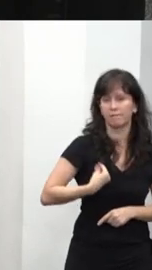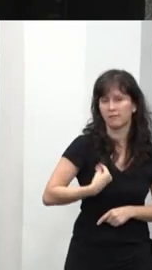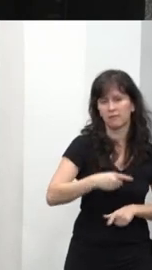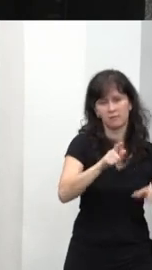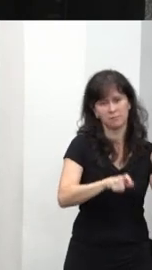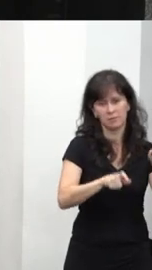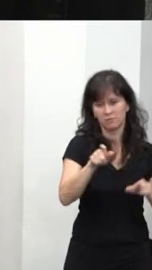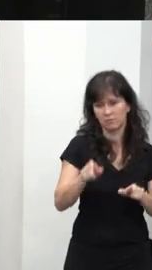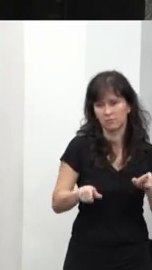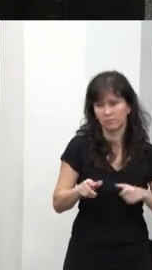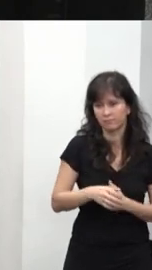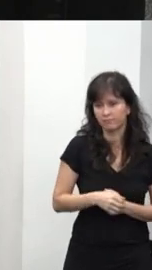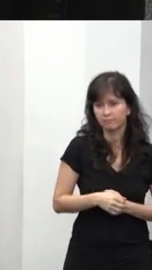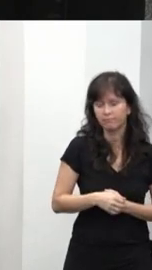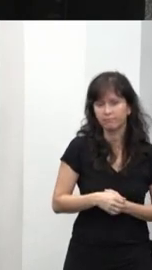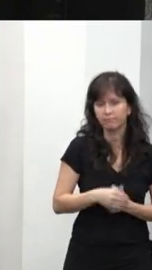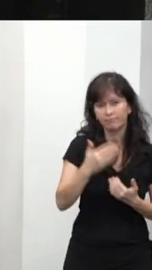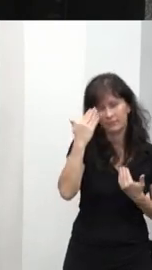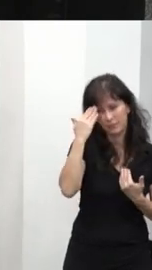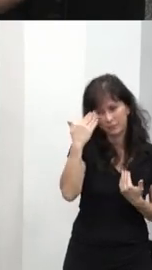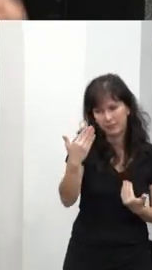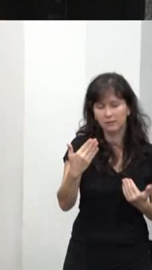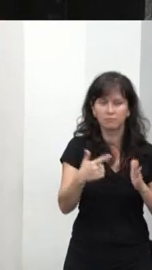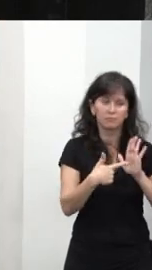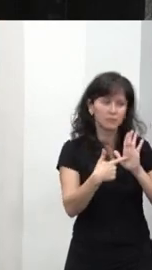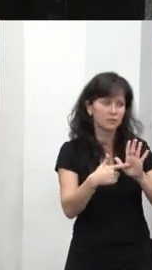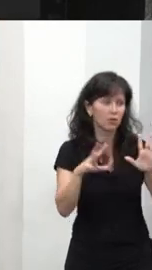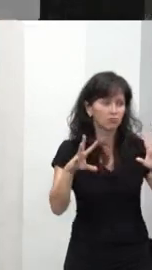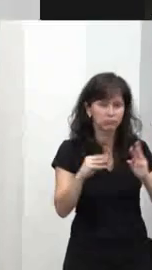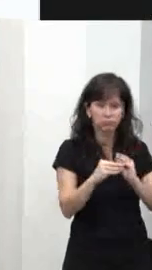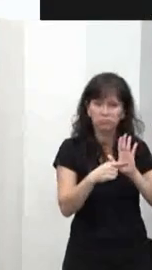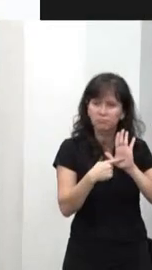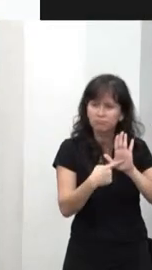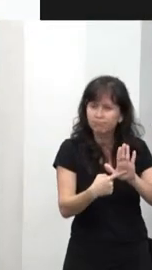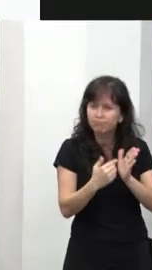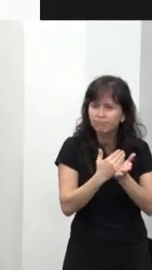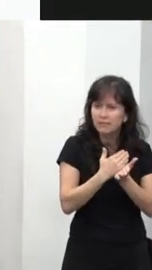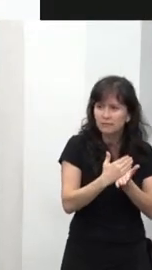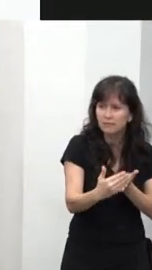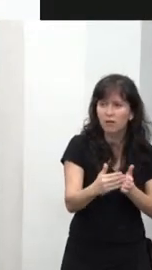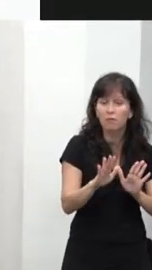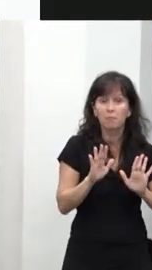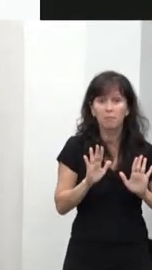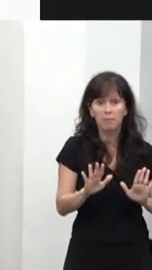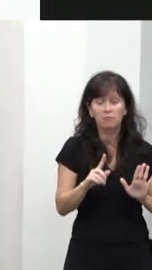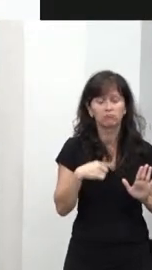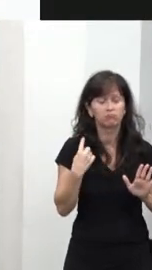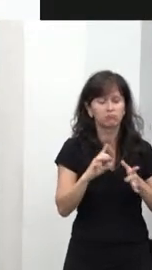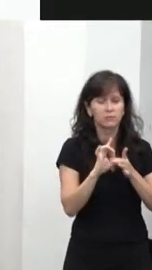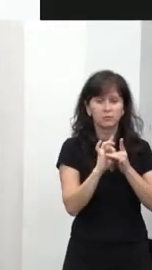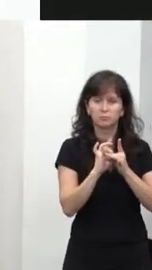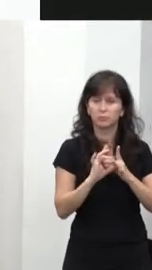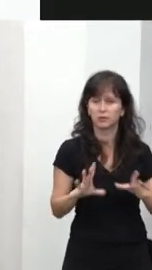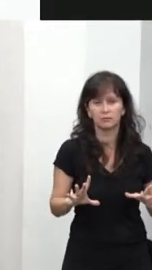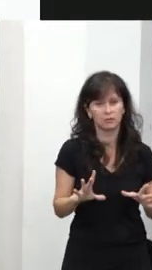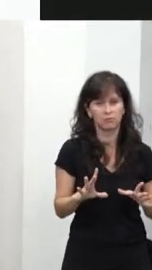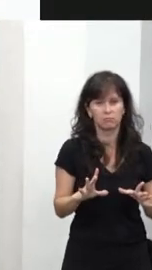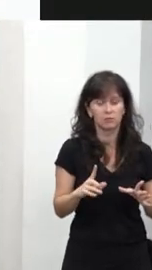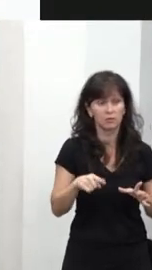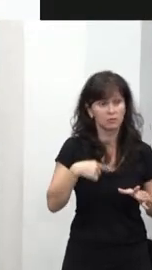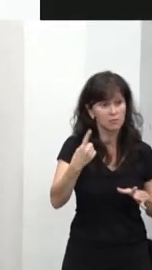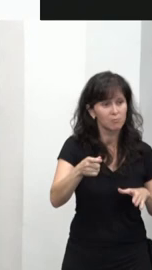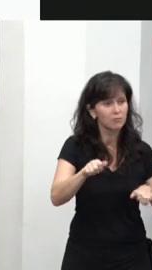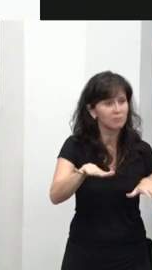Muito obrigado era uma apresentação muito Inicial mas a gente fica totalmente à disposição para no debate